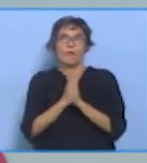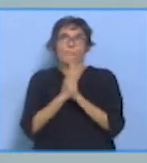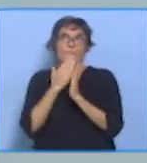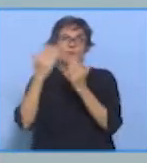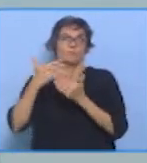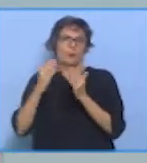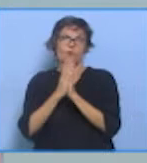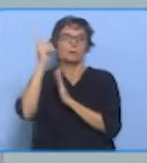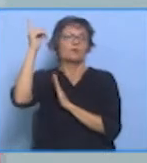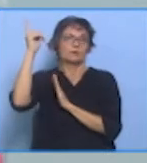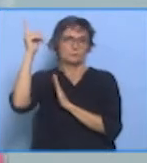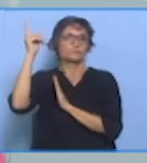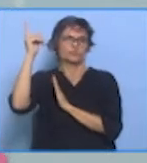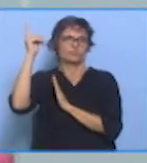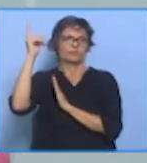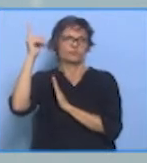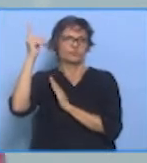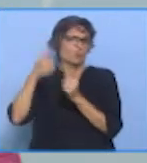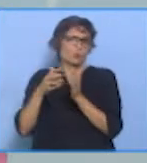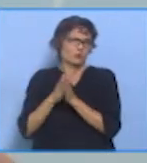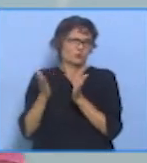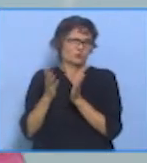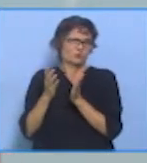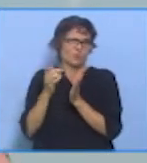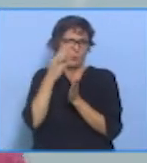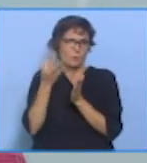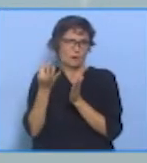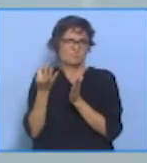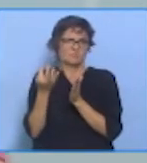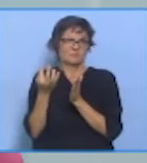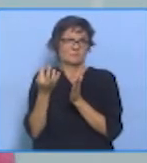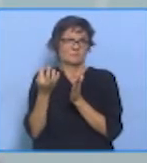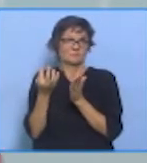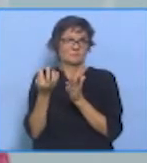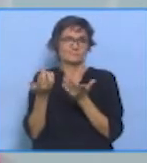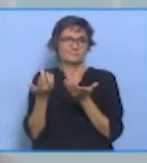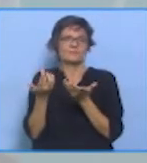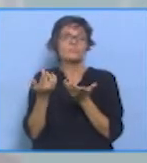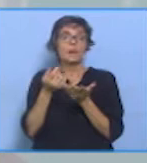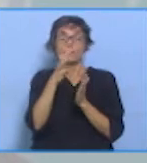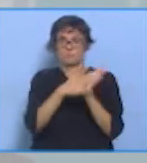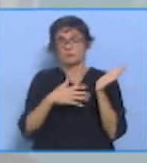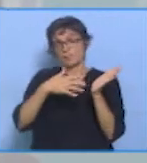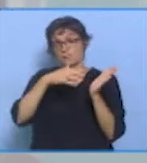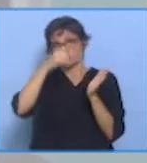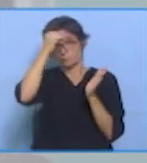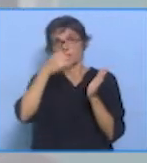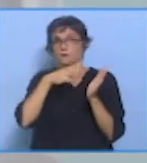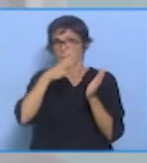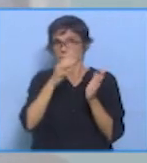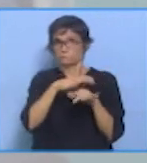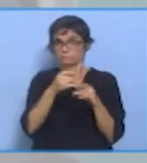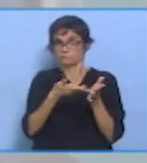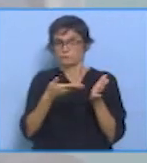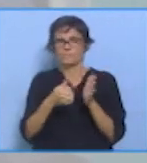não é? Aliás, enfim, nos textos destes domingos falam bastante disso. Então estes